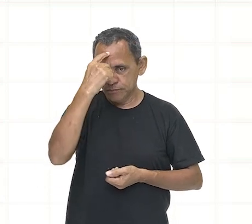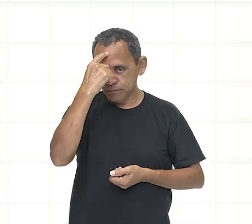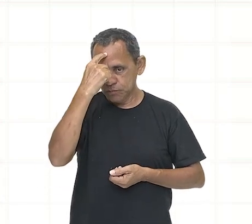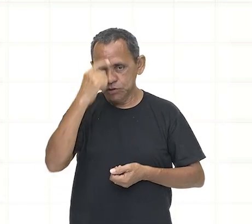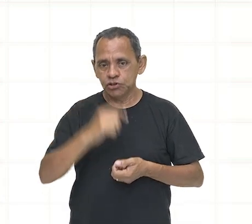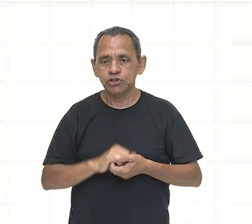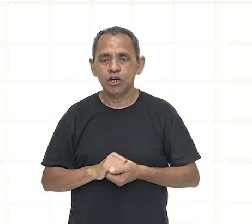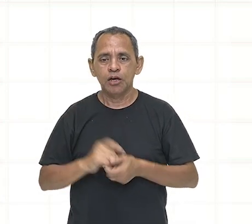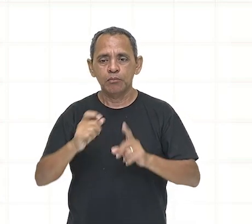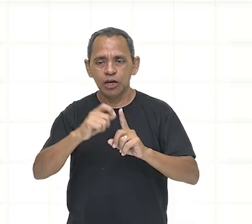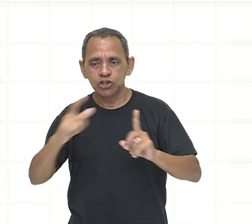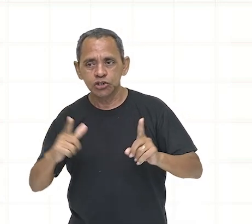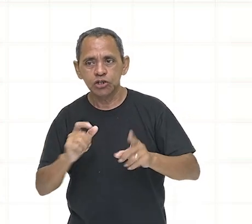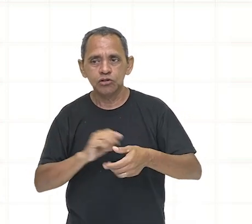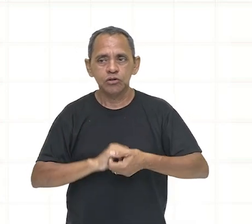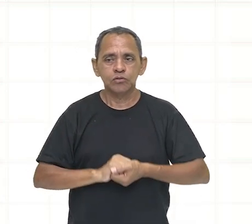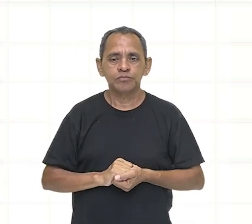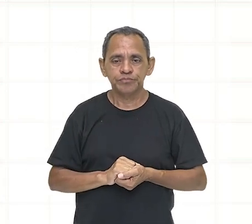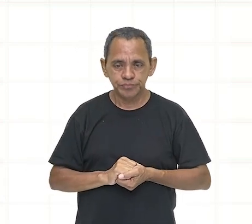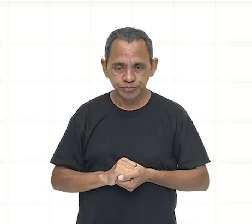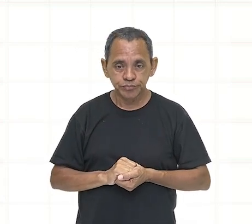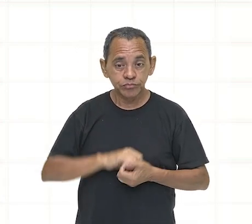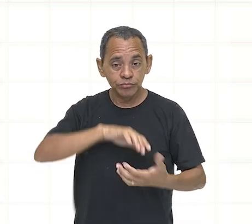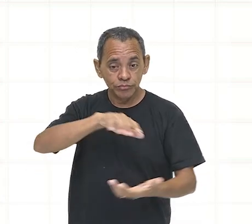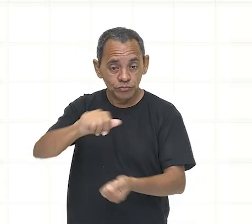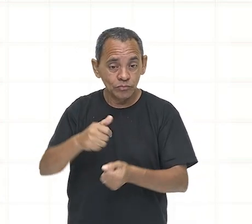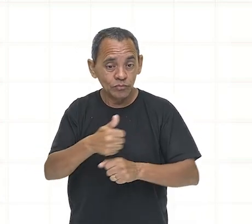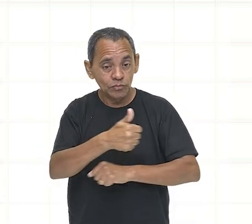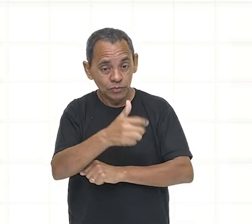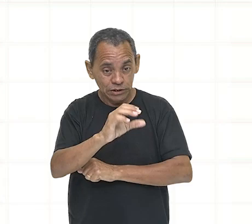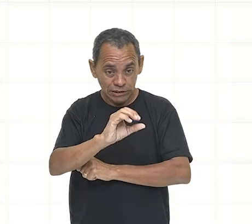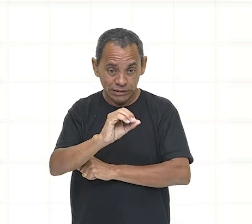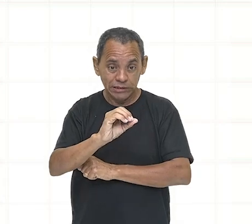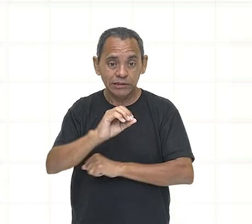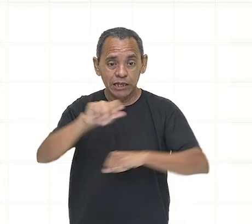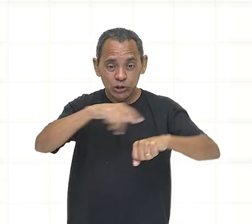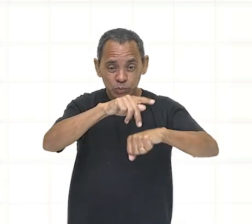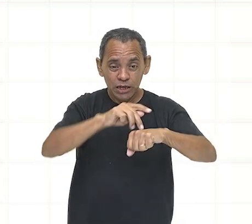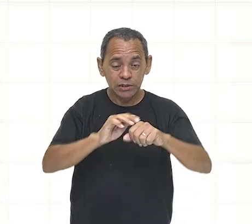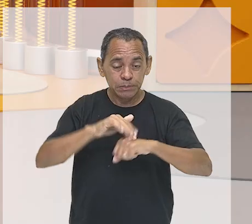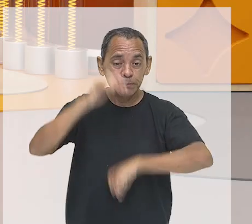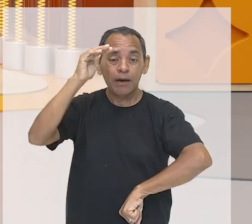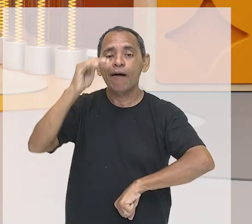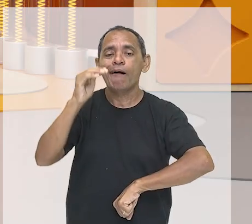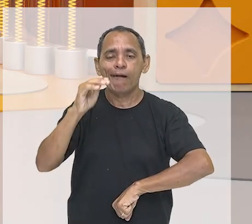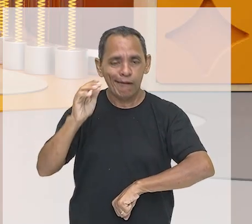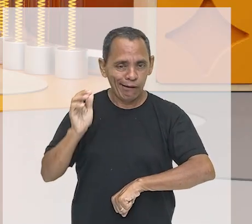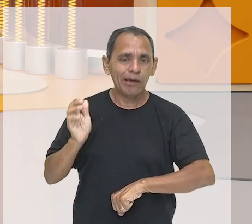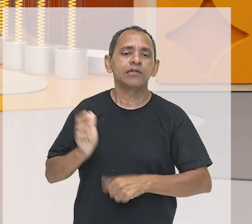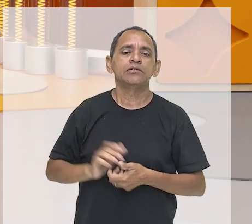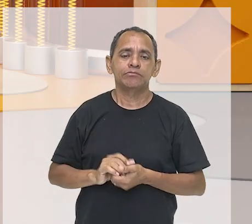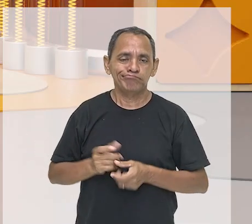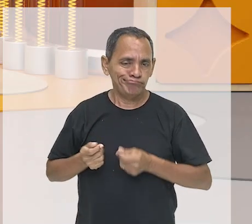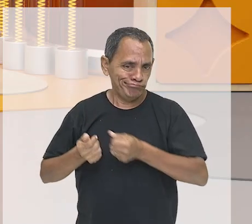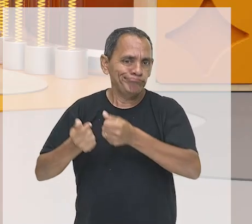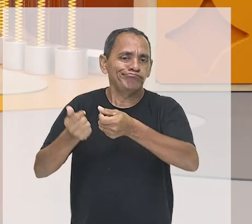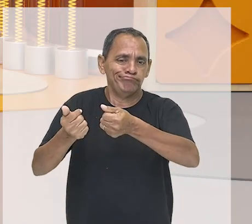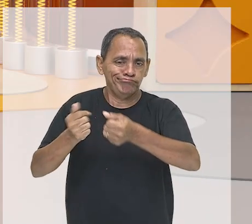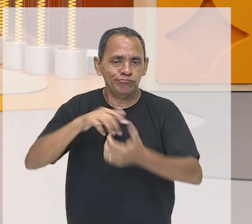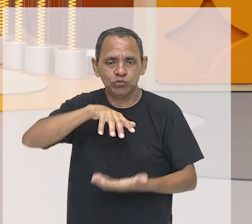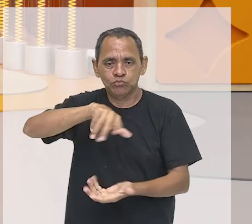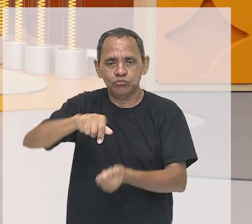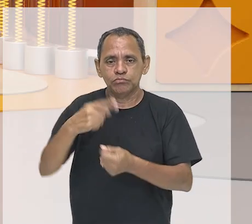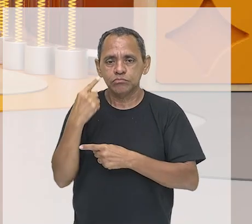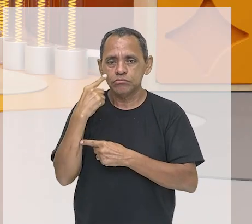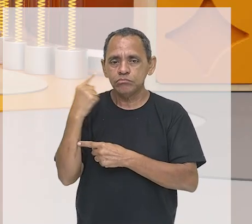aí do mundo, né? Dos 10 países, poderíamos dizer, 10 países mais ricos, então, do mundo. A gente vai dar uma olhada